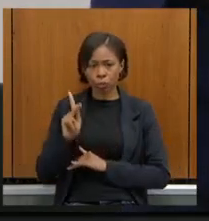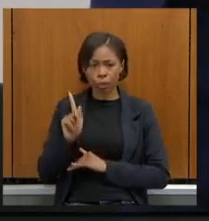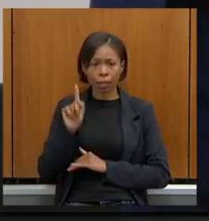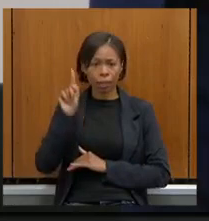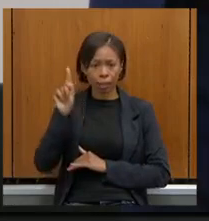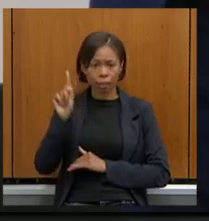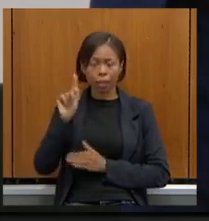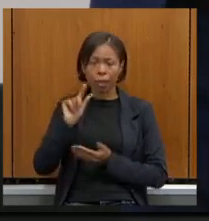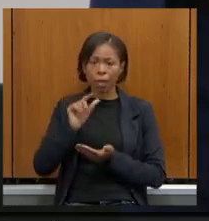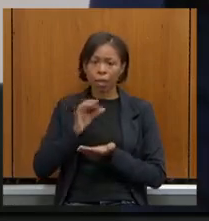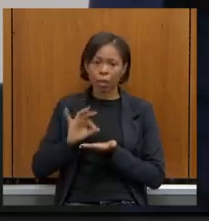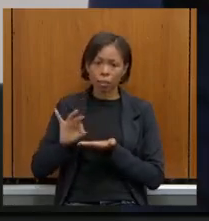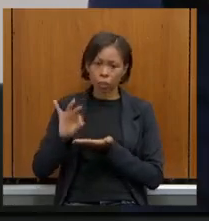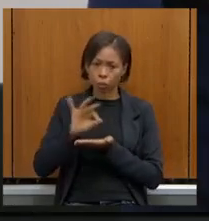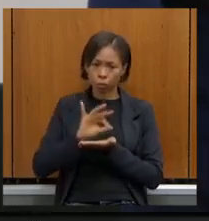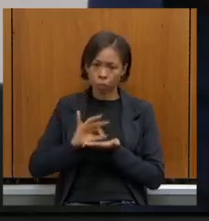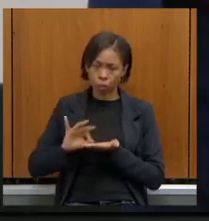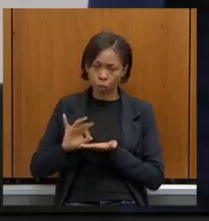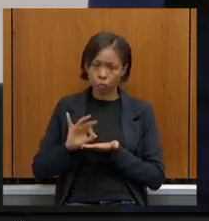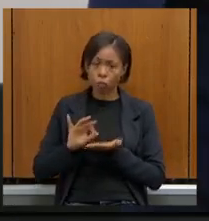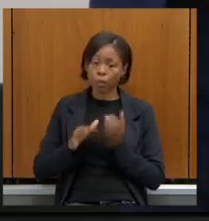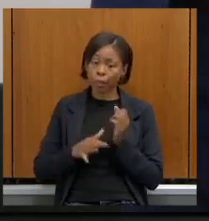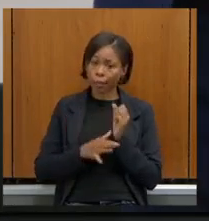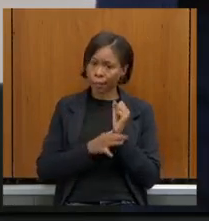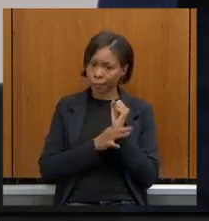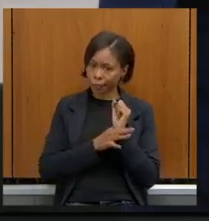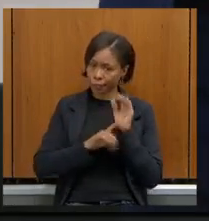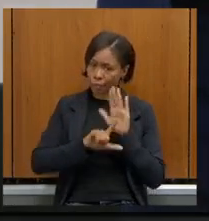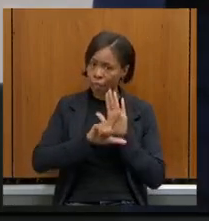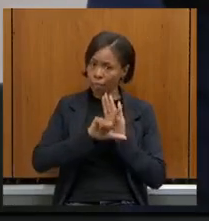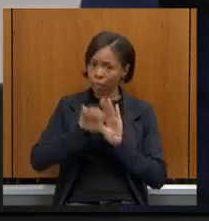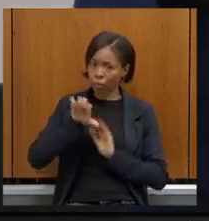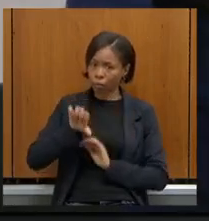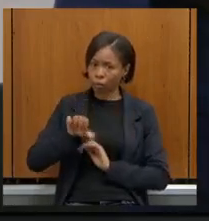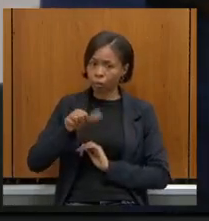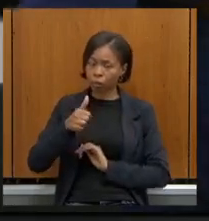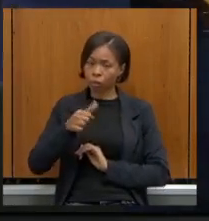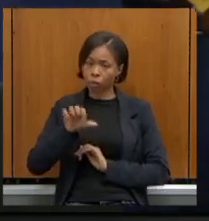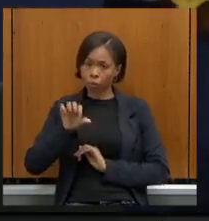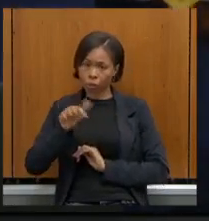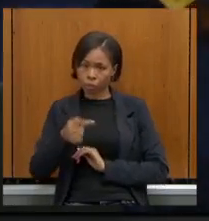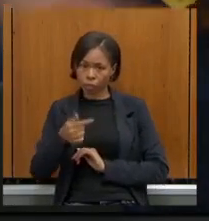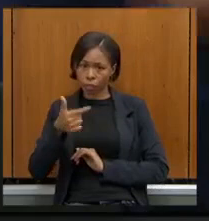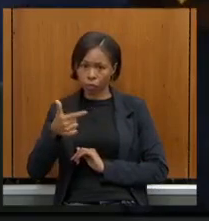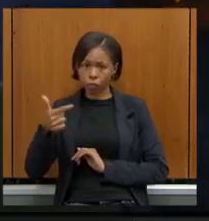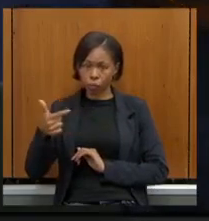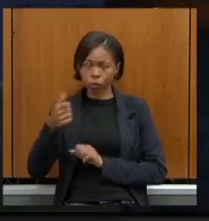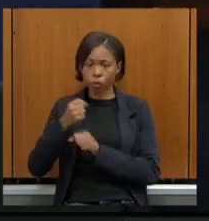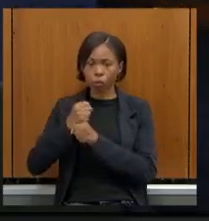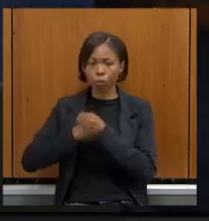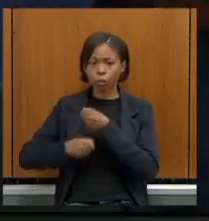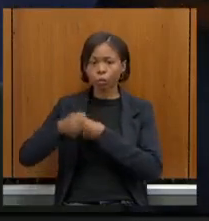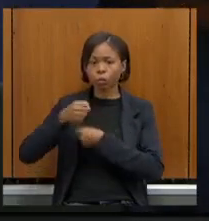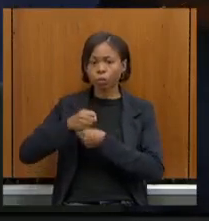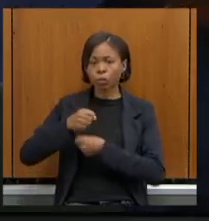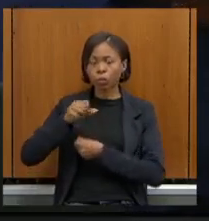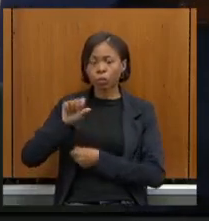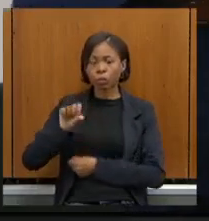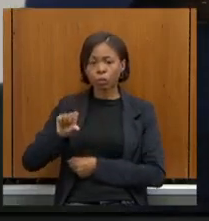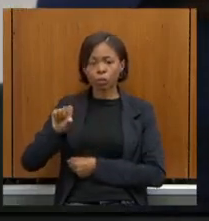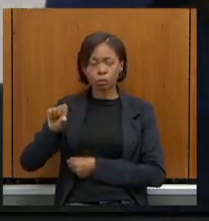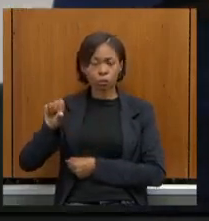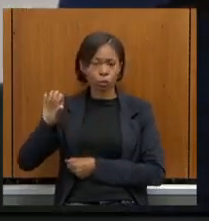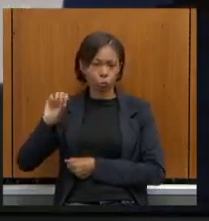garantidos pela Lei 9.722 de 1988 que estão suspensos